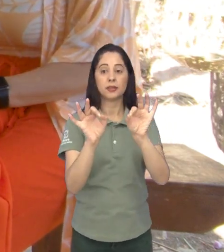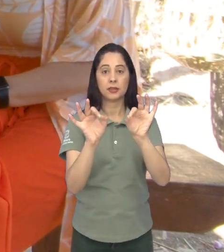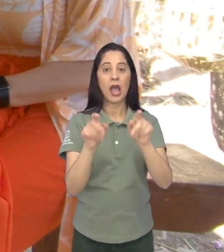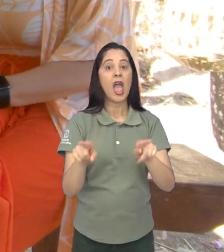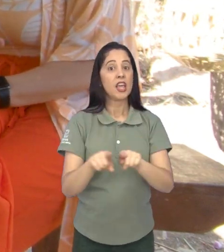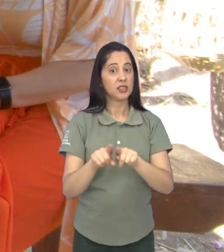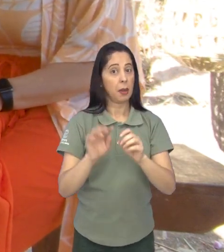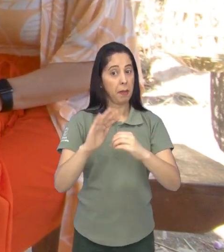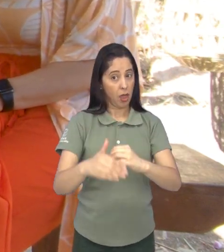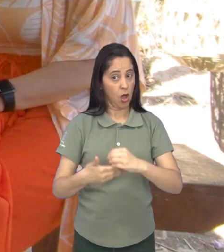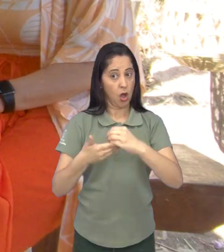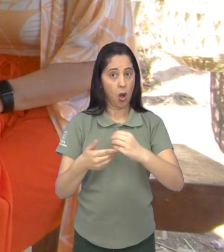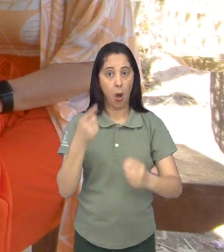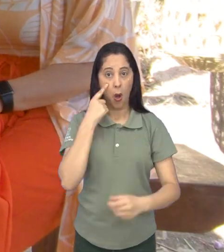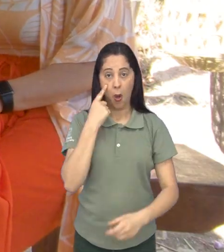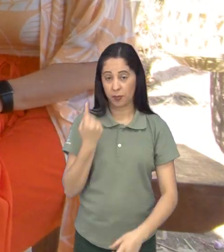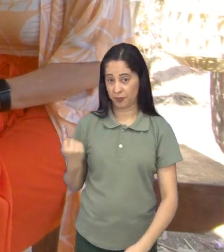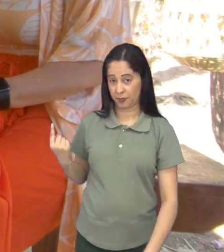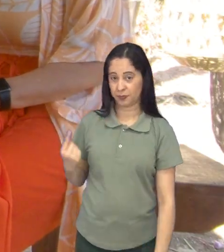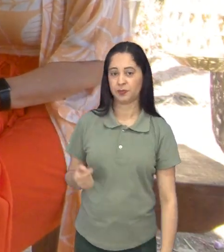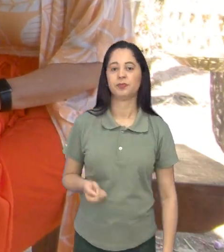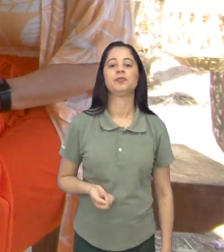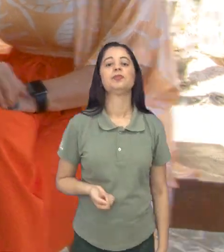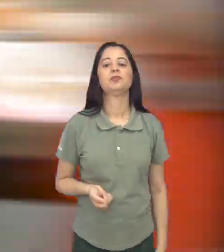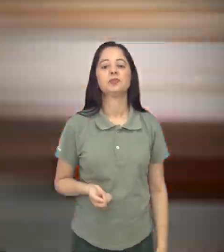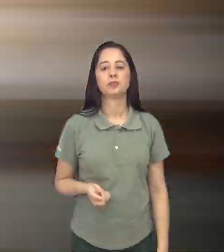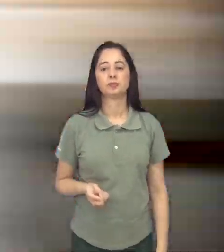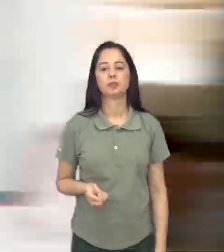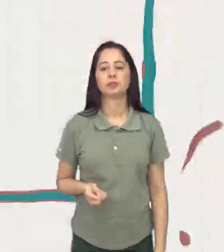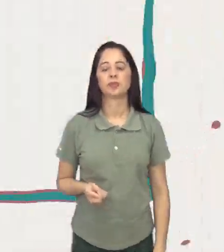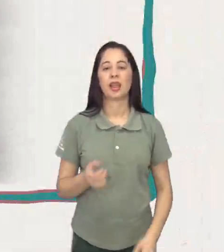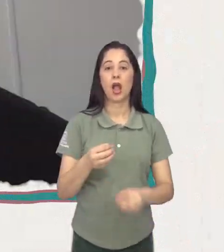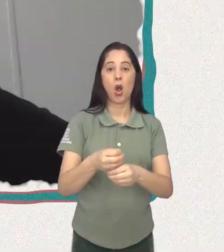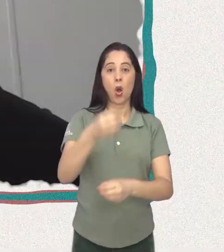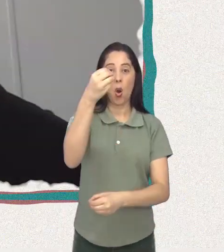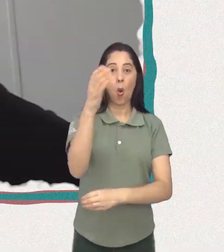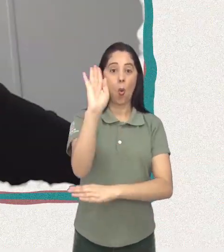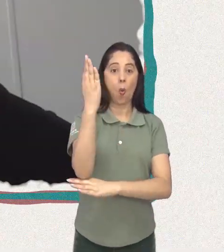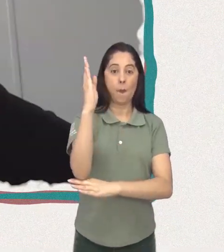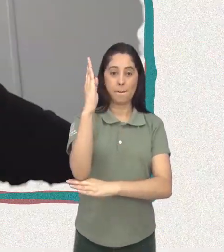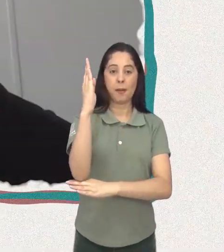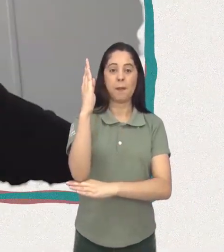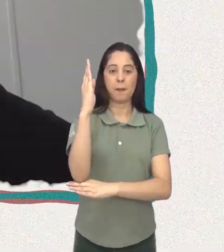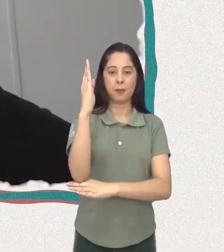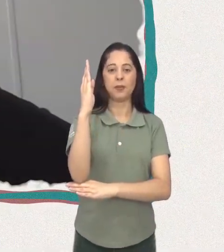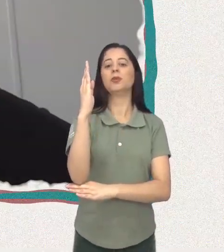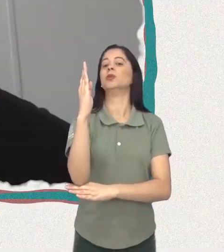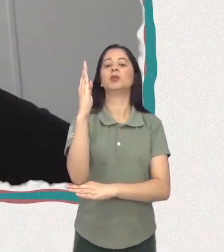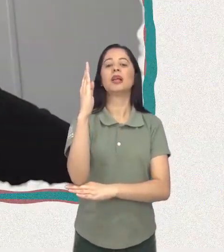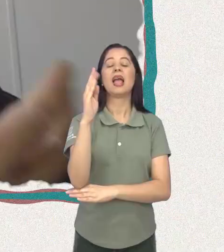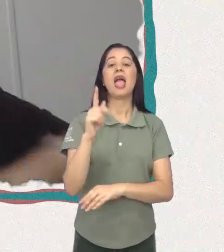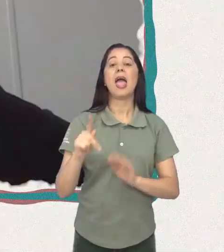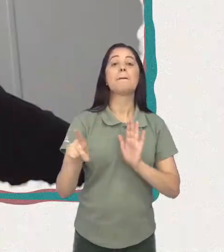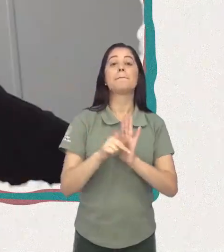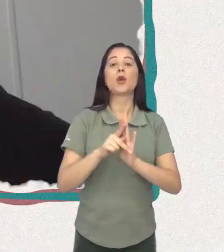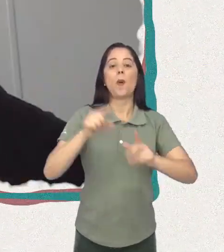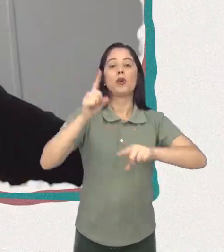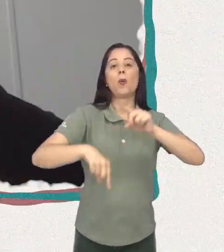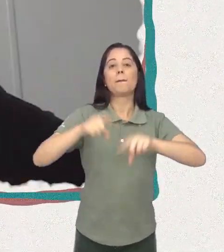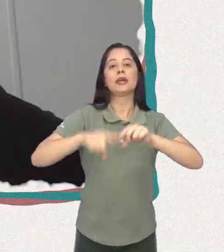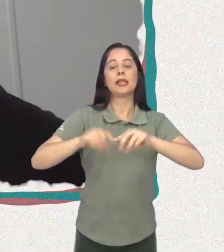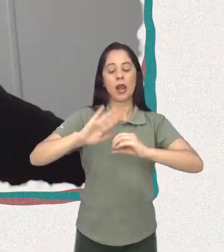ele também pode ser sustentável. Dá uma olhadinha. O bambu tem uma vantagem, que é um